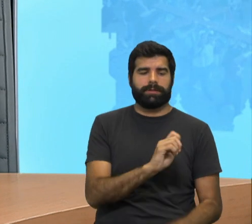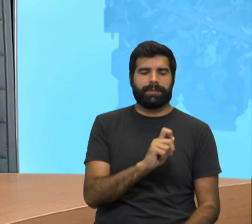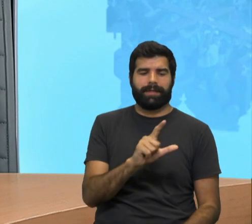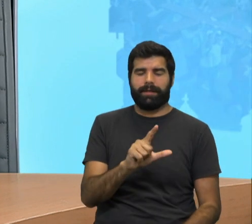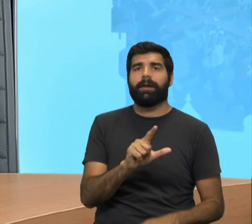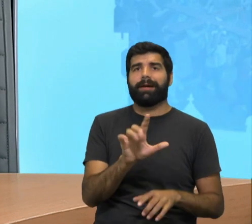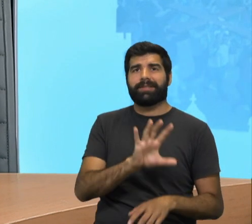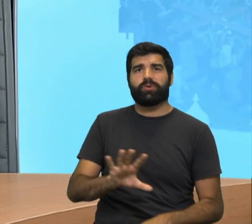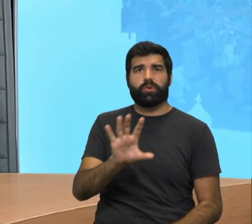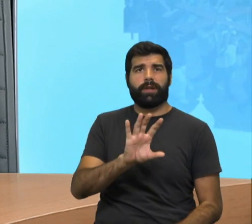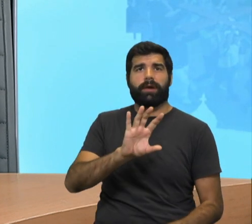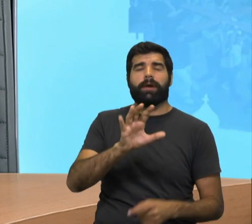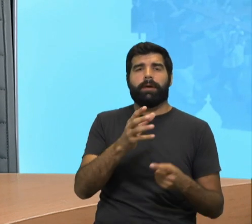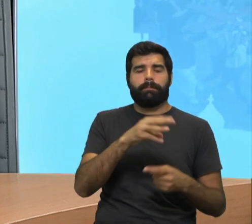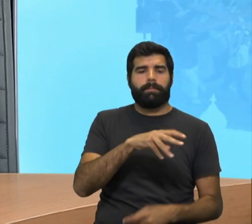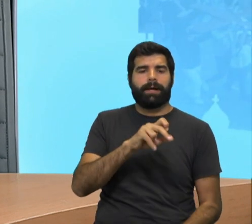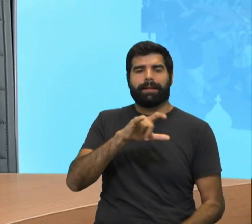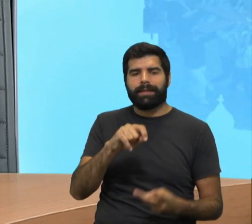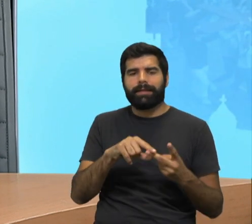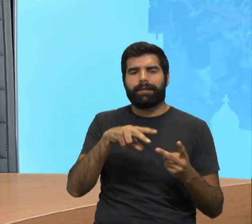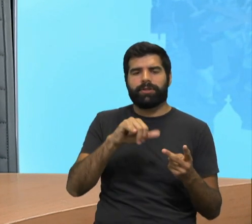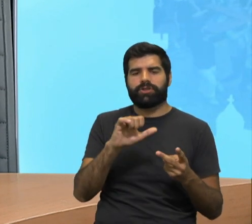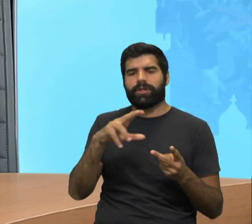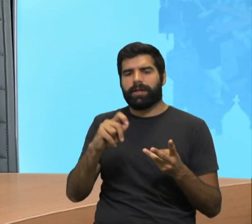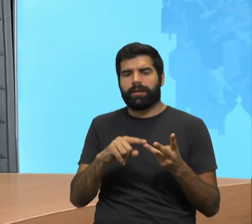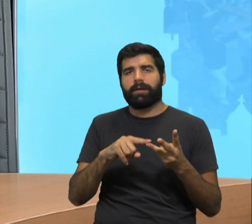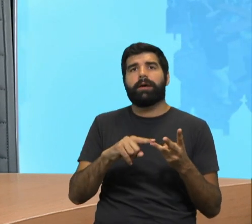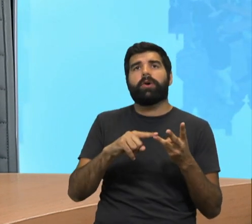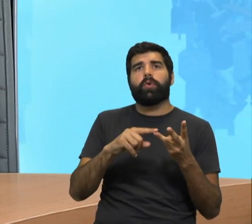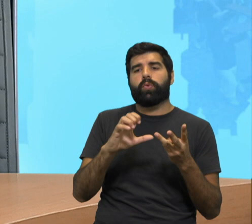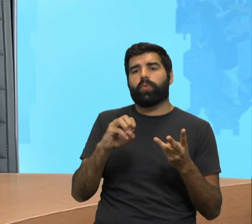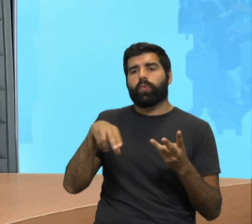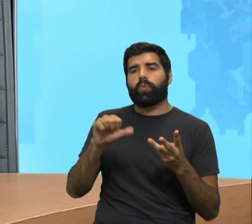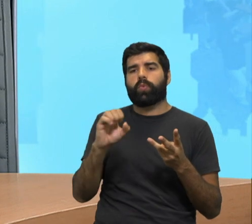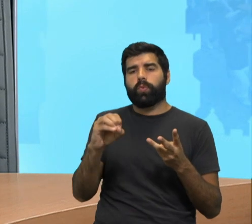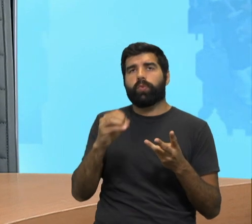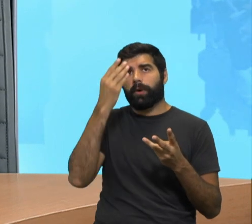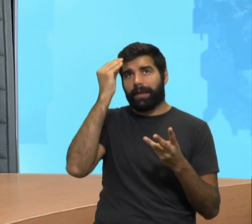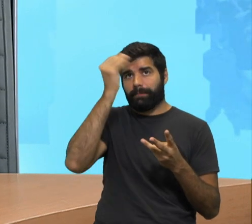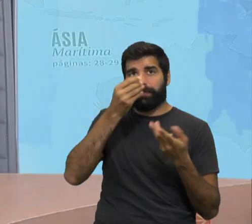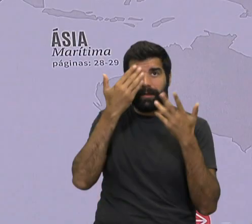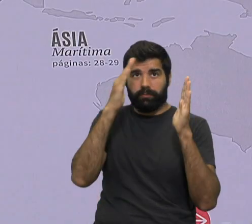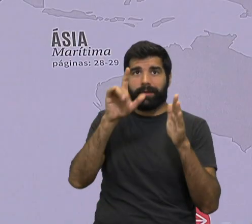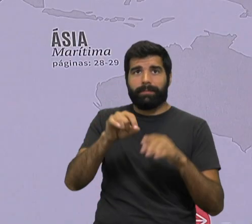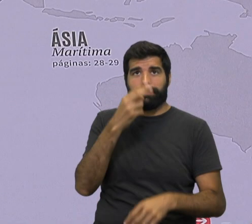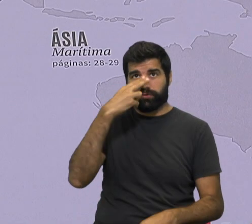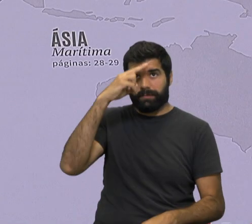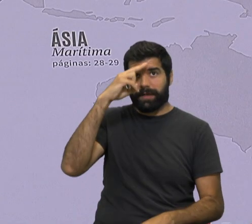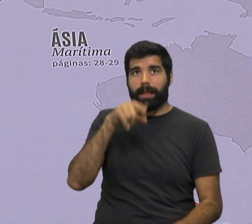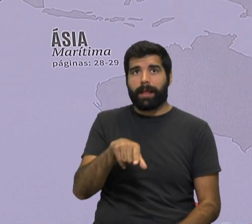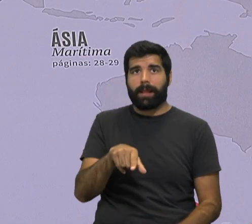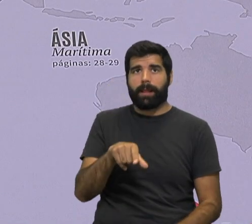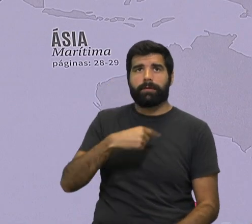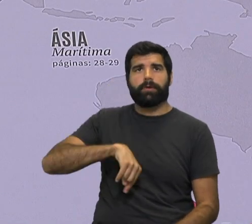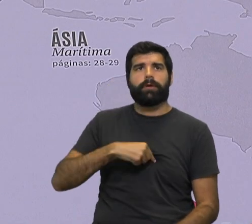aquela região de países como Mali, Níger, Nigéria, República Democrática do Congo e Moçambique, de facto,